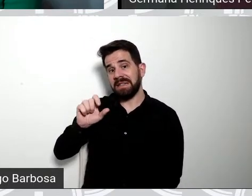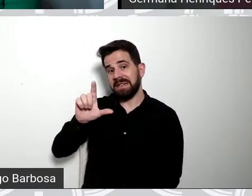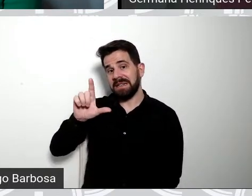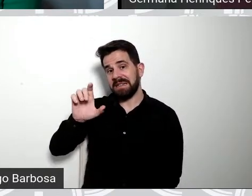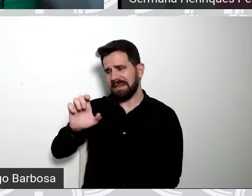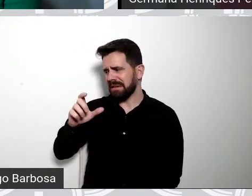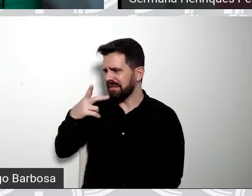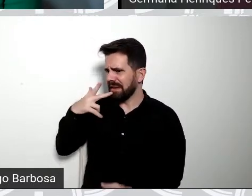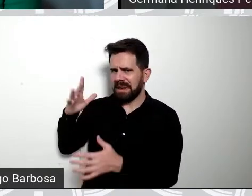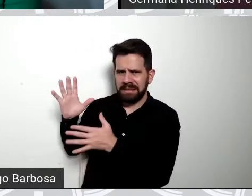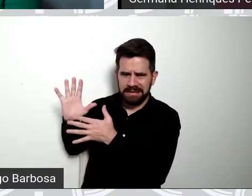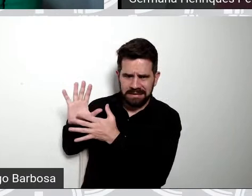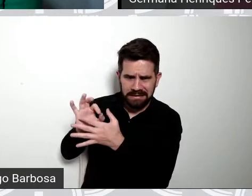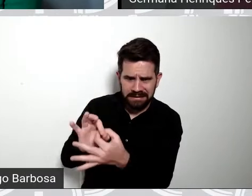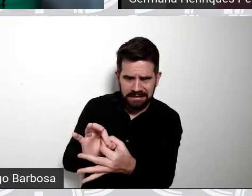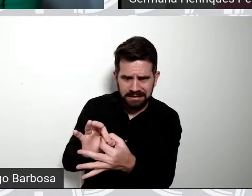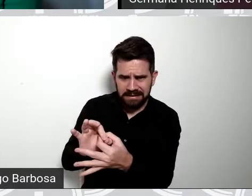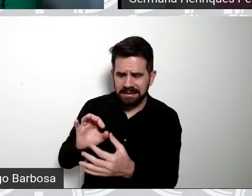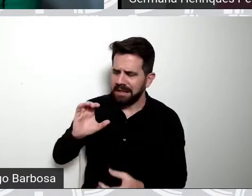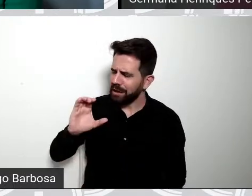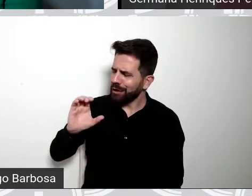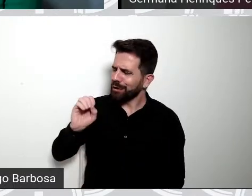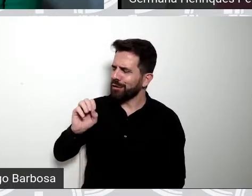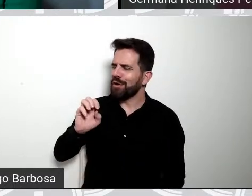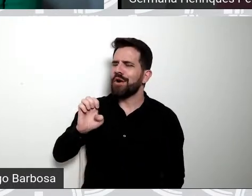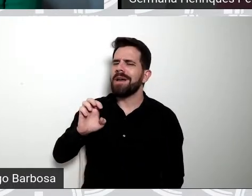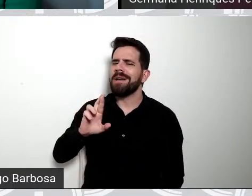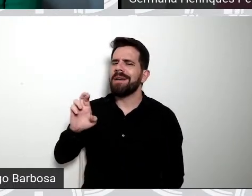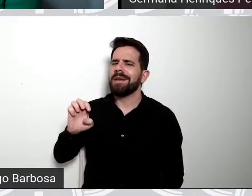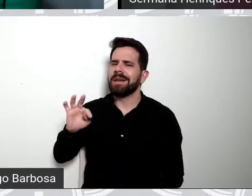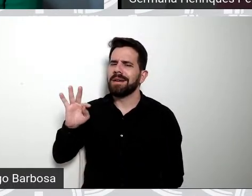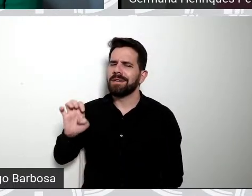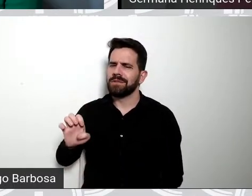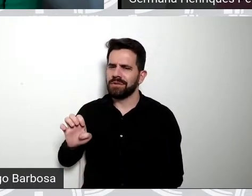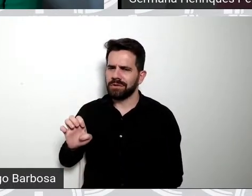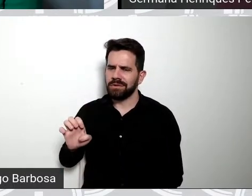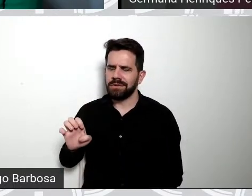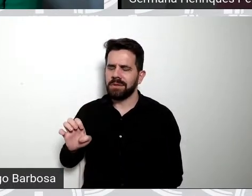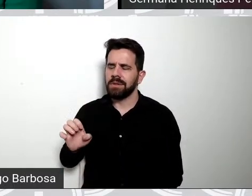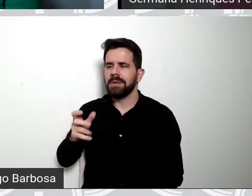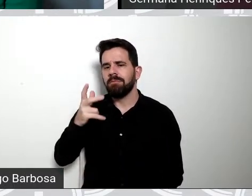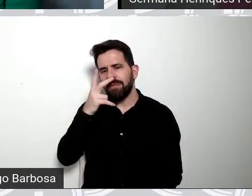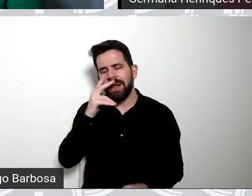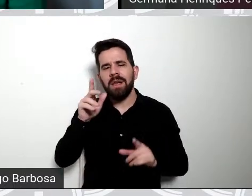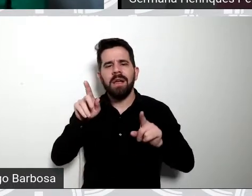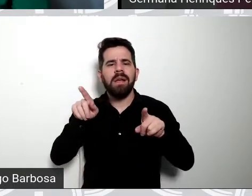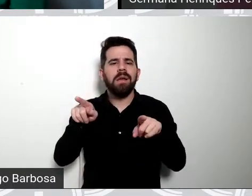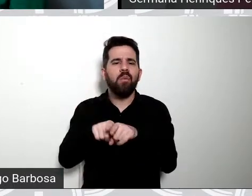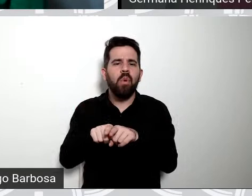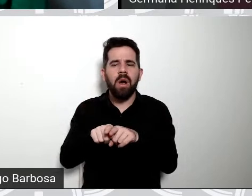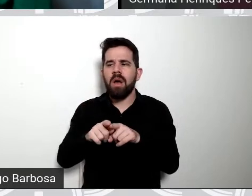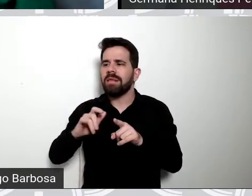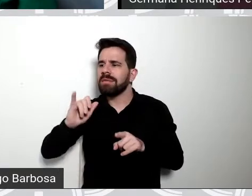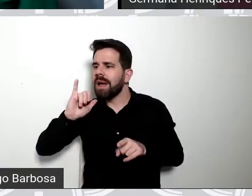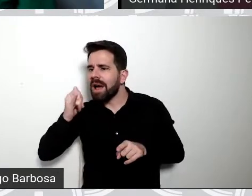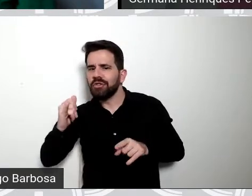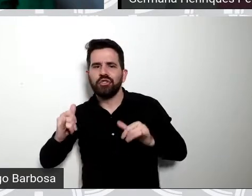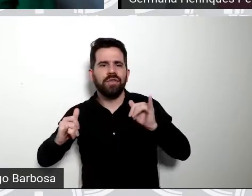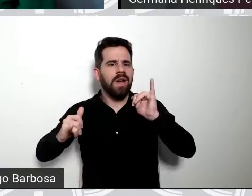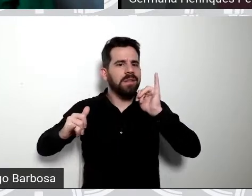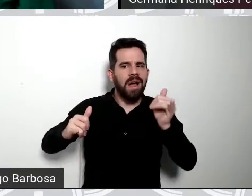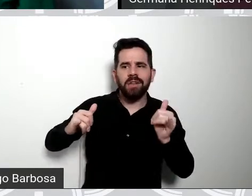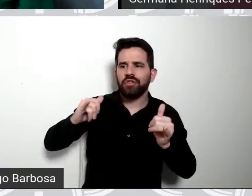apenas a sistematização das várias narrativas, dos vários pontos de vista, ou esse